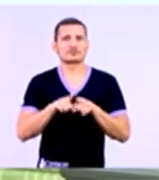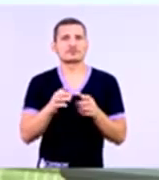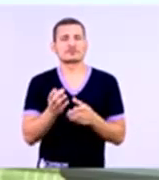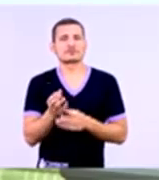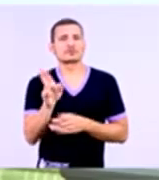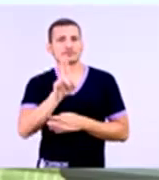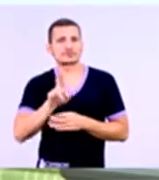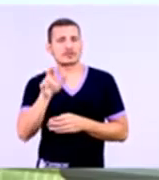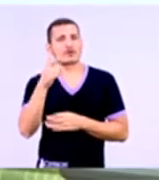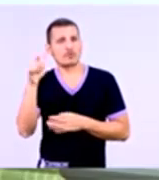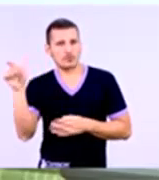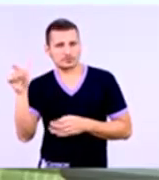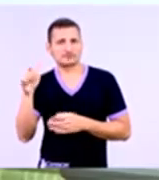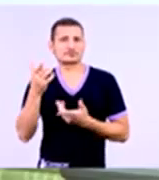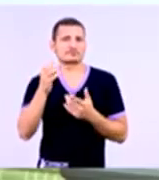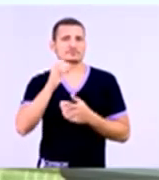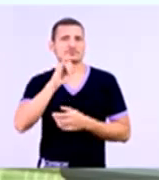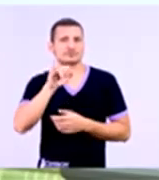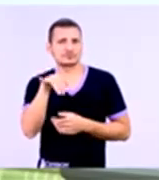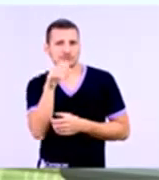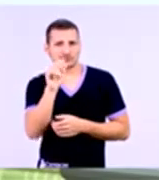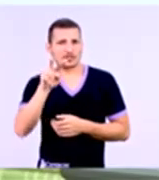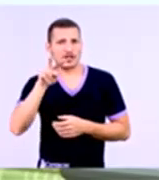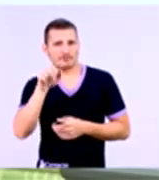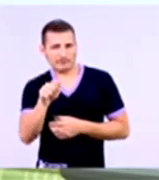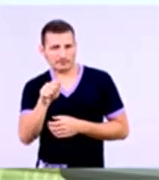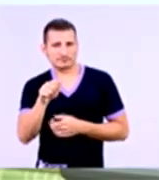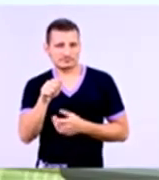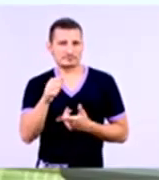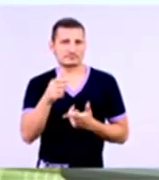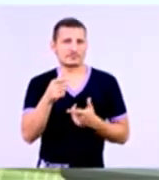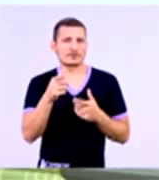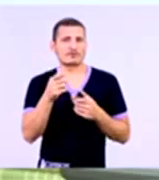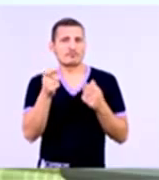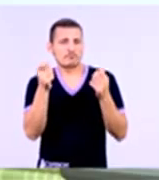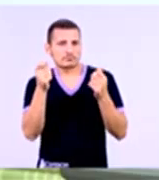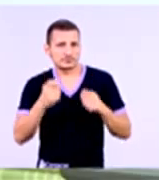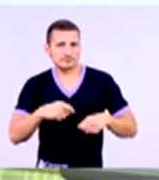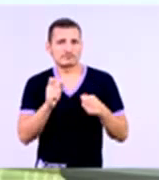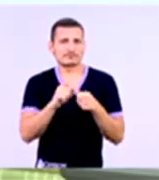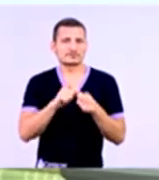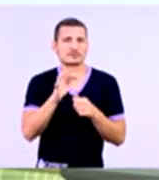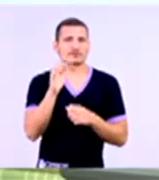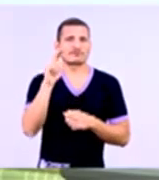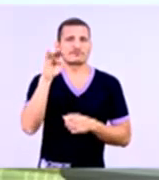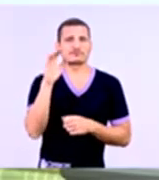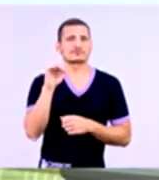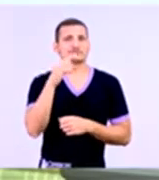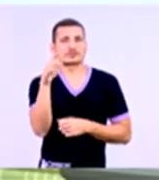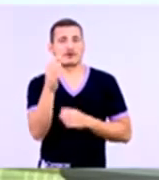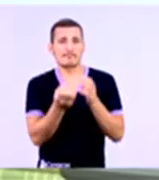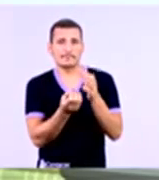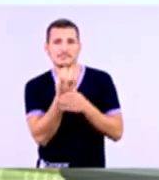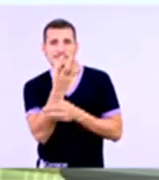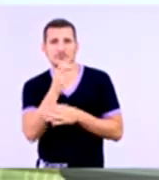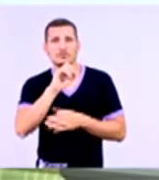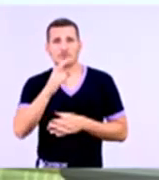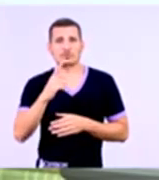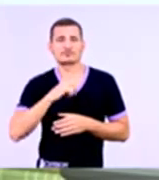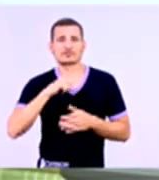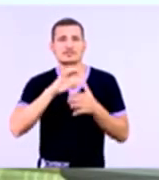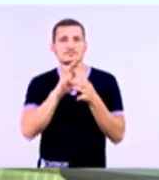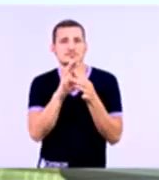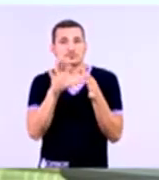outras funcionalidades JavaScript para poder fazer essas funcionalidades aparecerem ou estarem